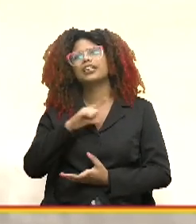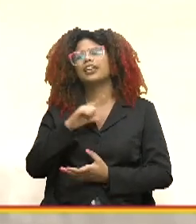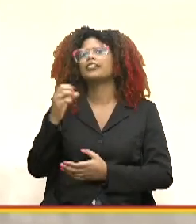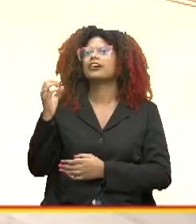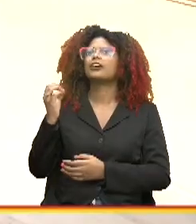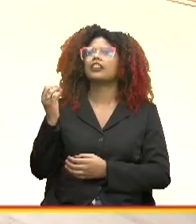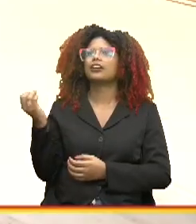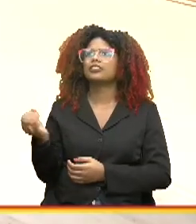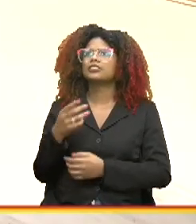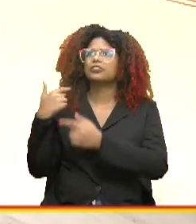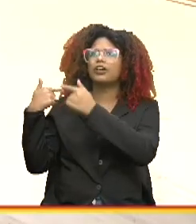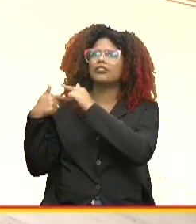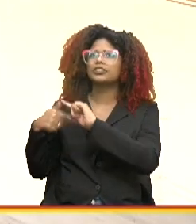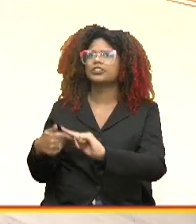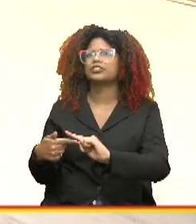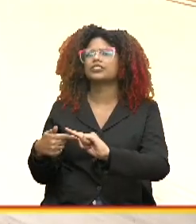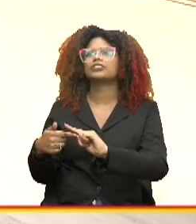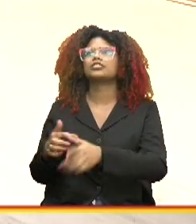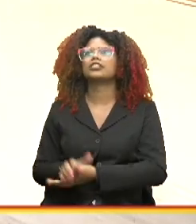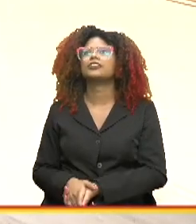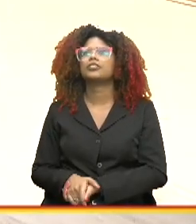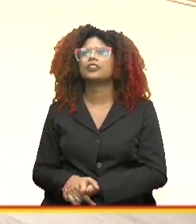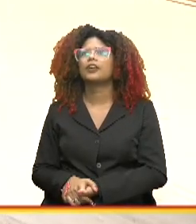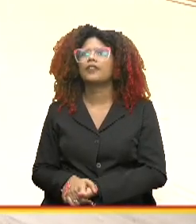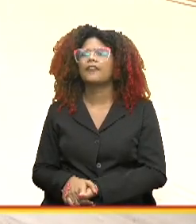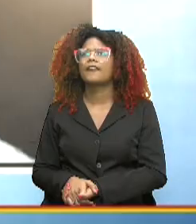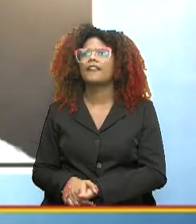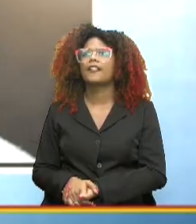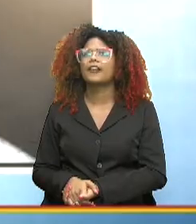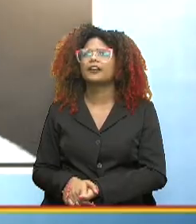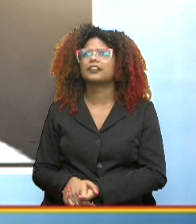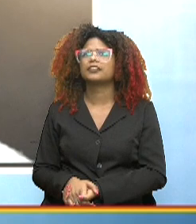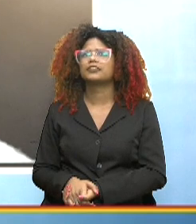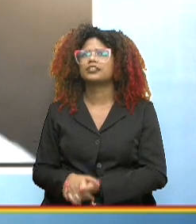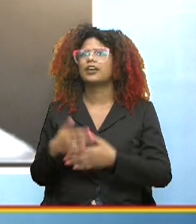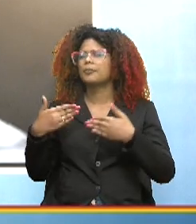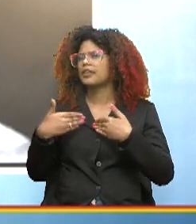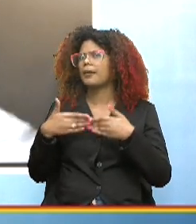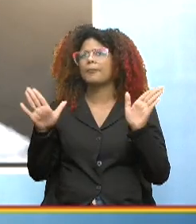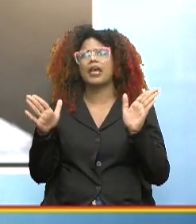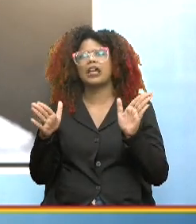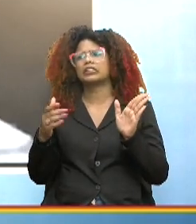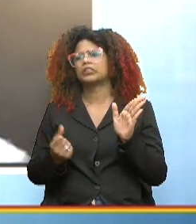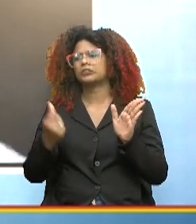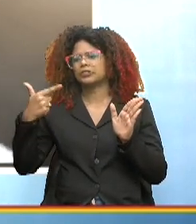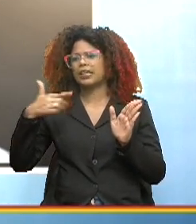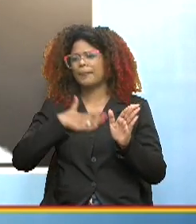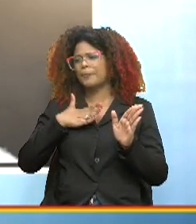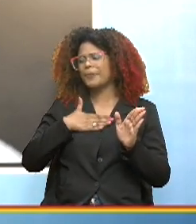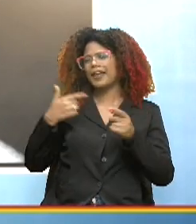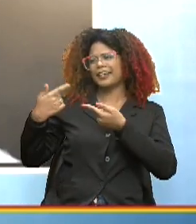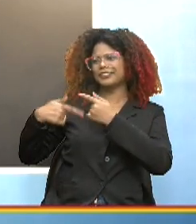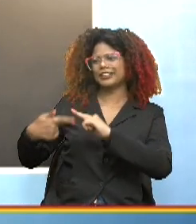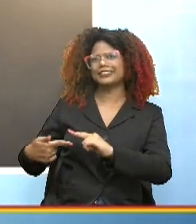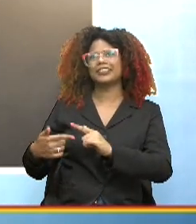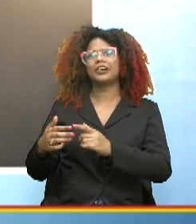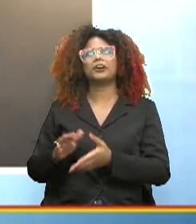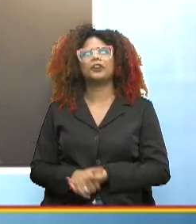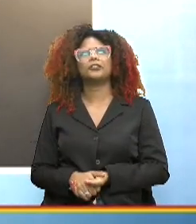gerações claro eu acho que essa nova geração ela tá muito mais aberta do que a minha geração por exemplo